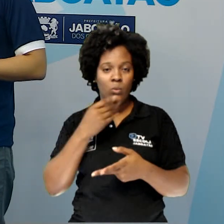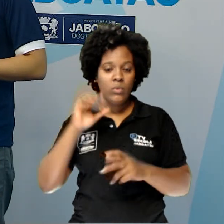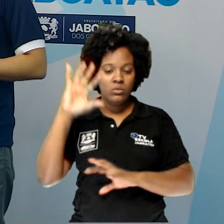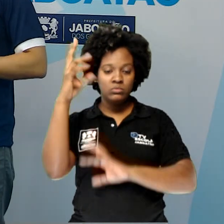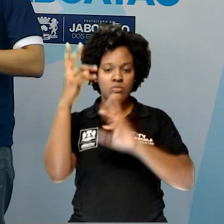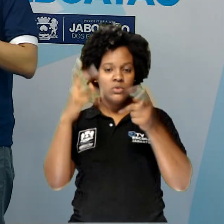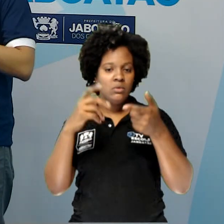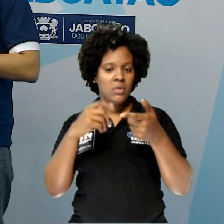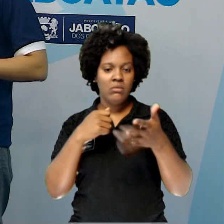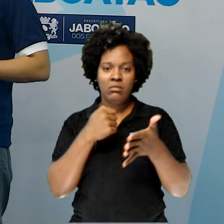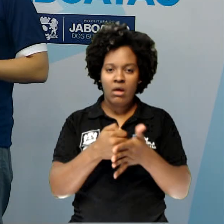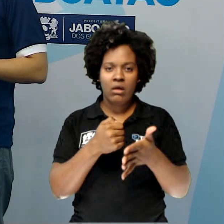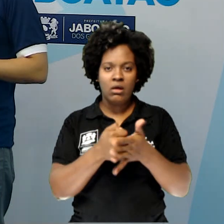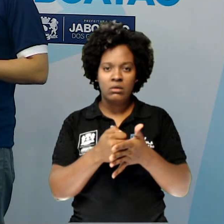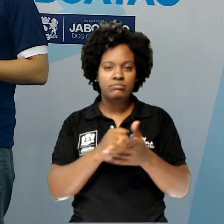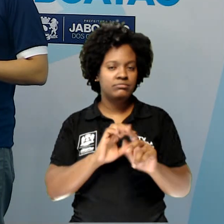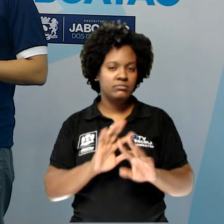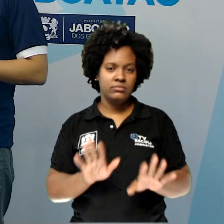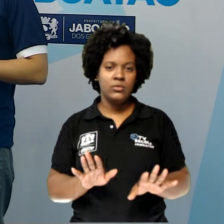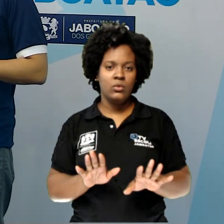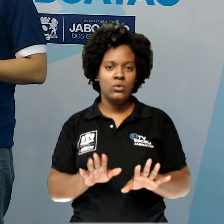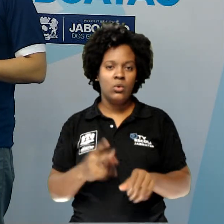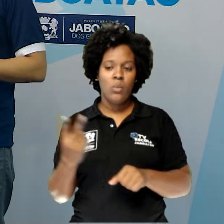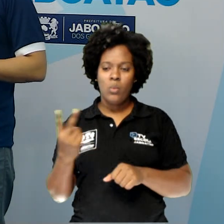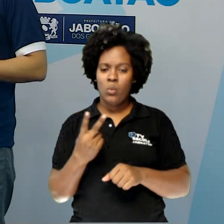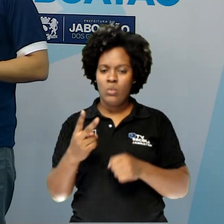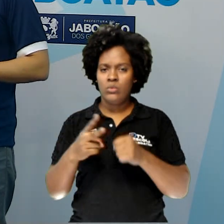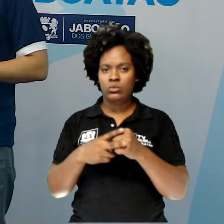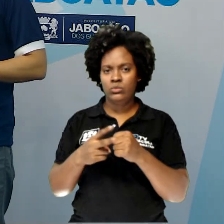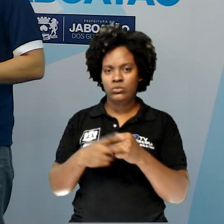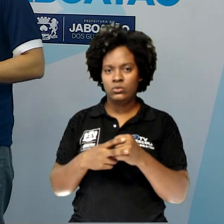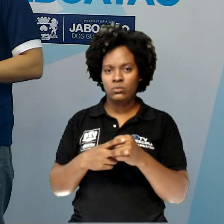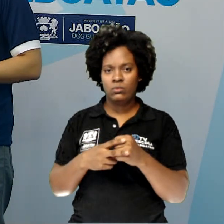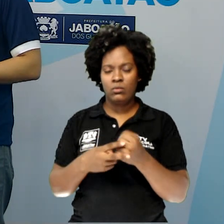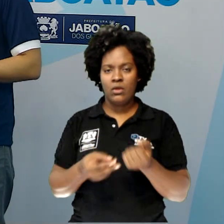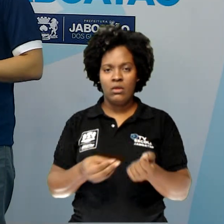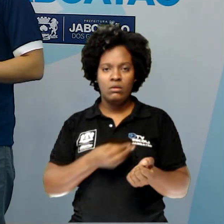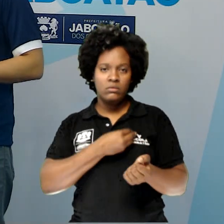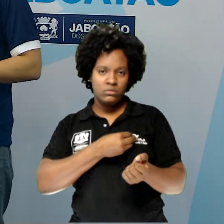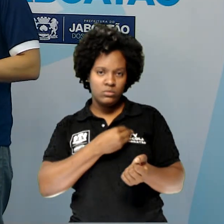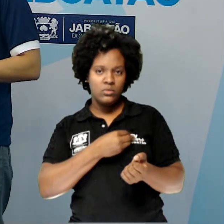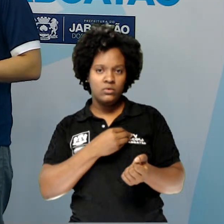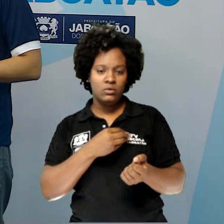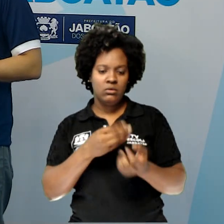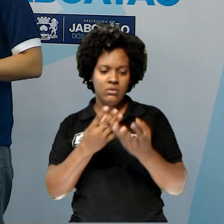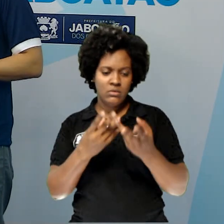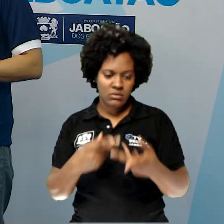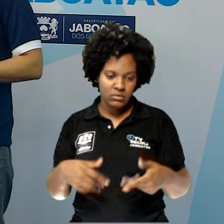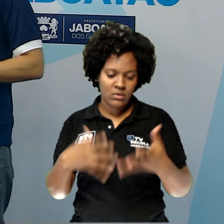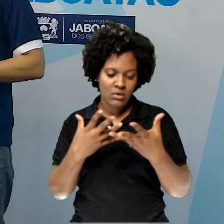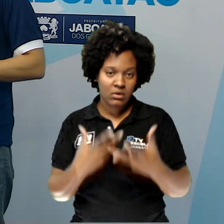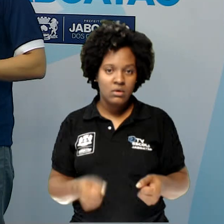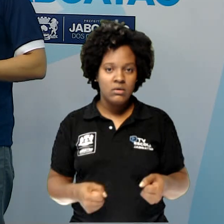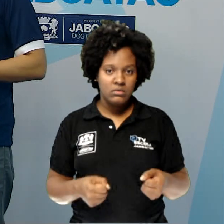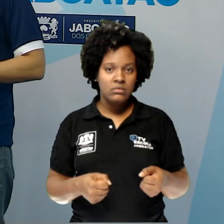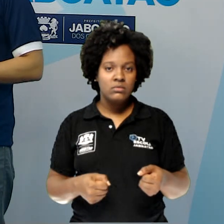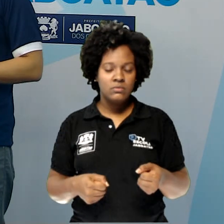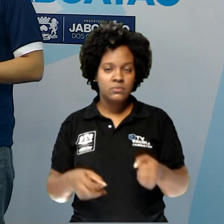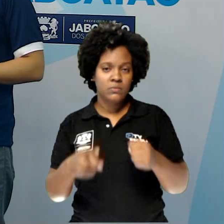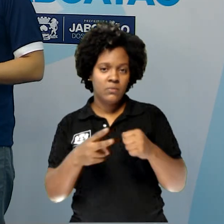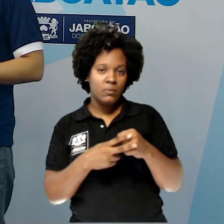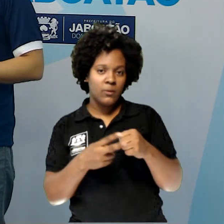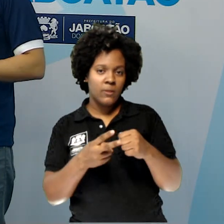resposta. Ambos os verbos sobreviveu e cedeu nos contextos em que estão inseridos são verbos